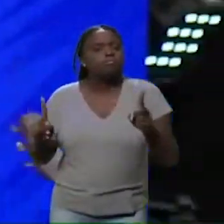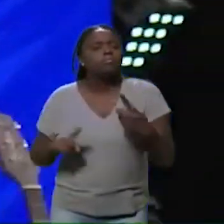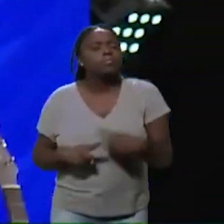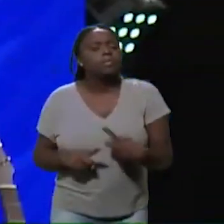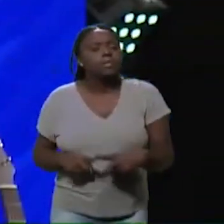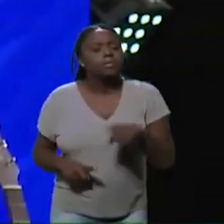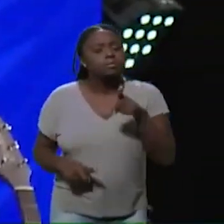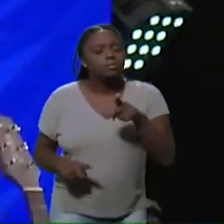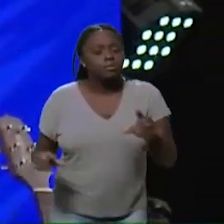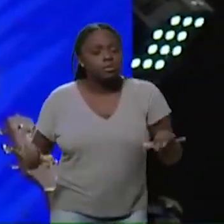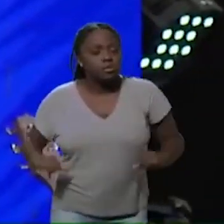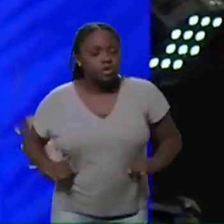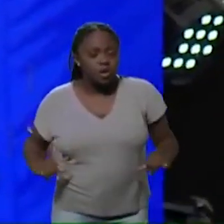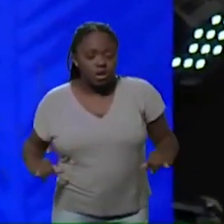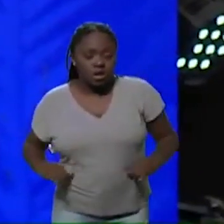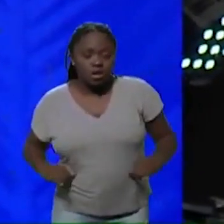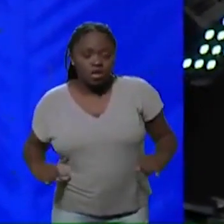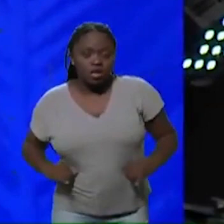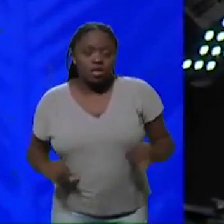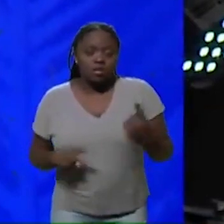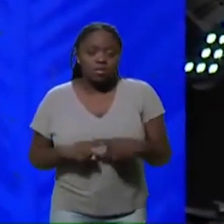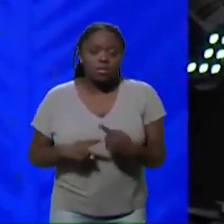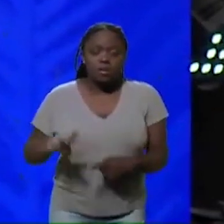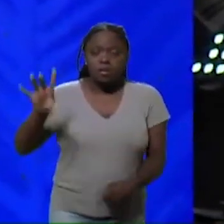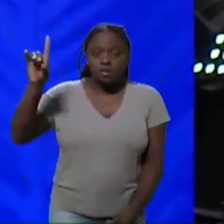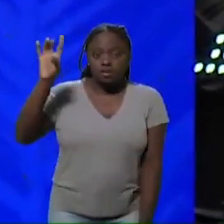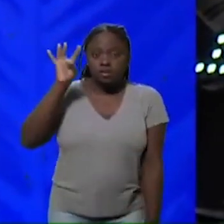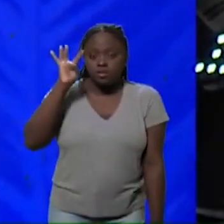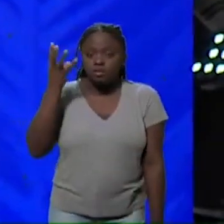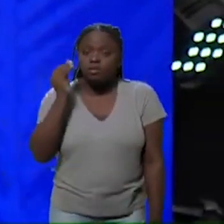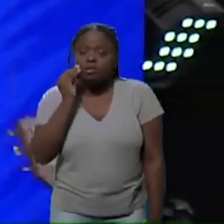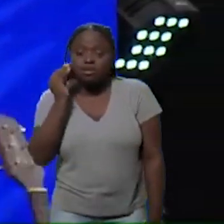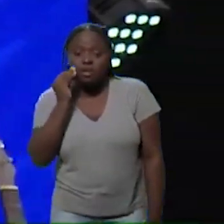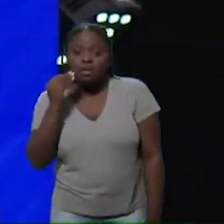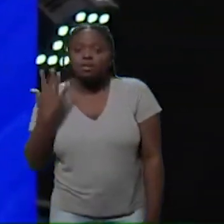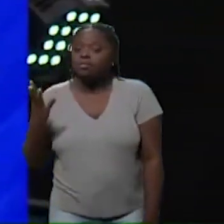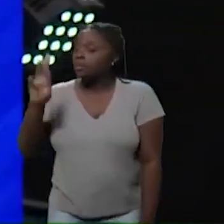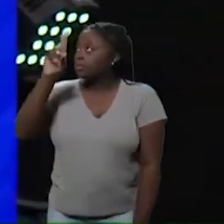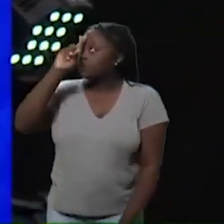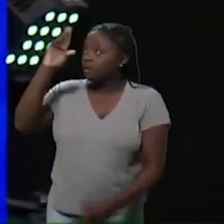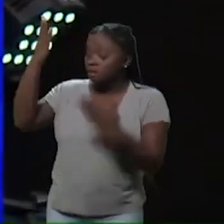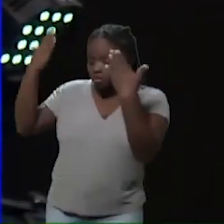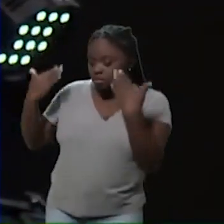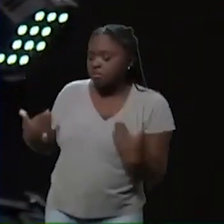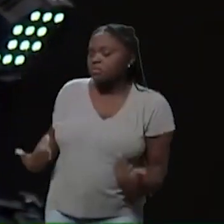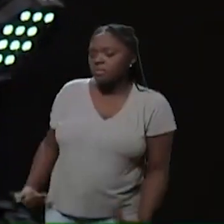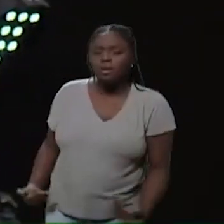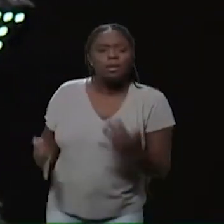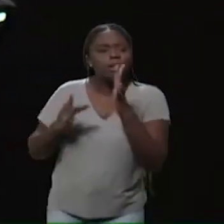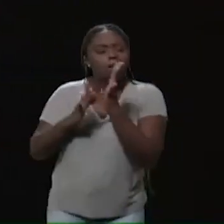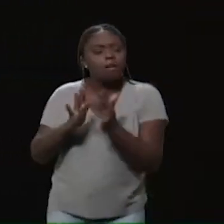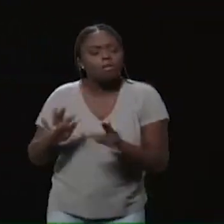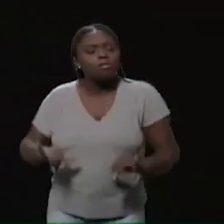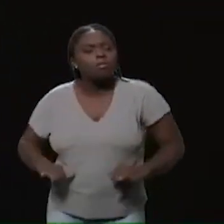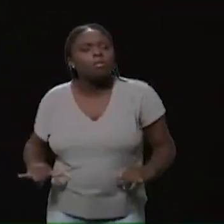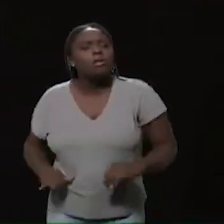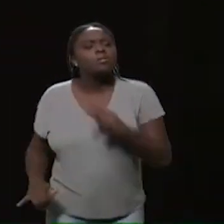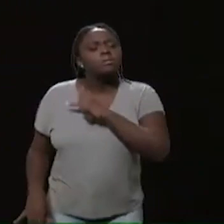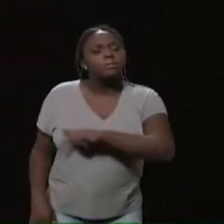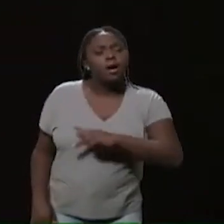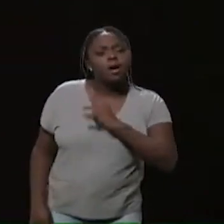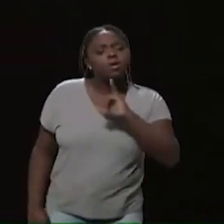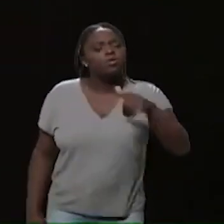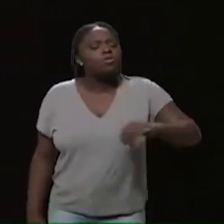sofrendo, porque Deus resolveu te testar, Senhor, eis-me aqui. Jesus sofreu, Paulo sofreu,